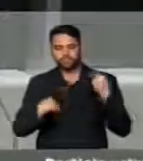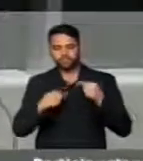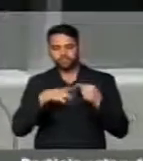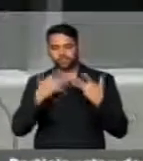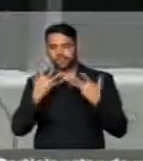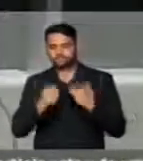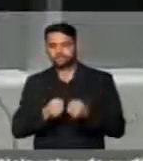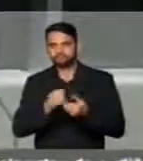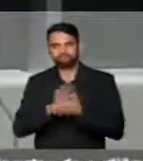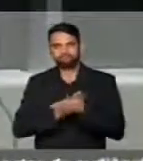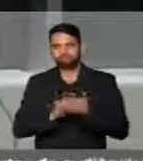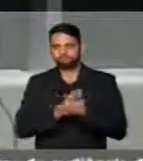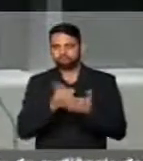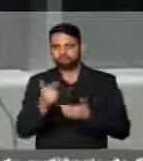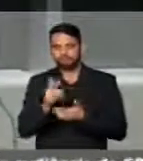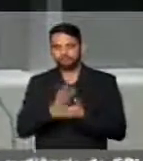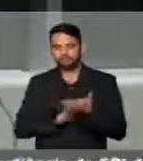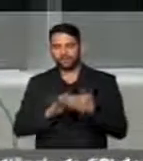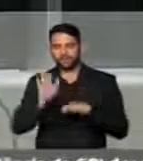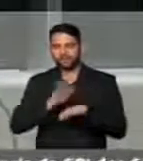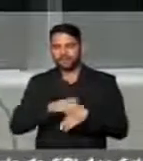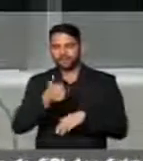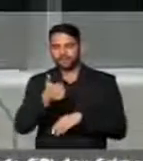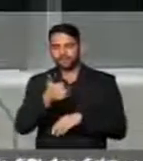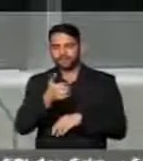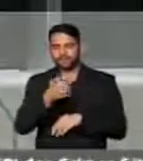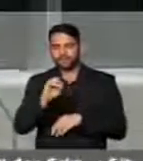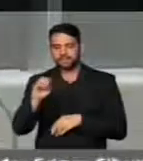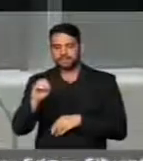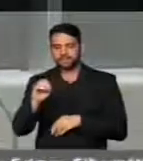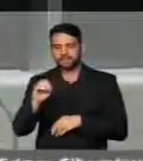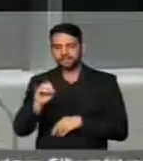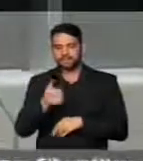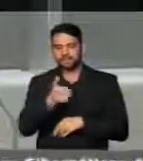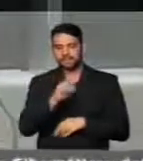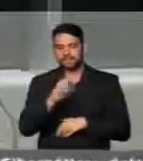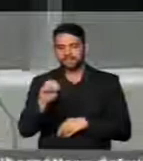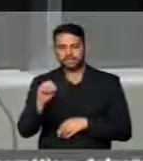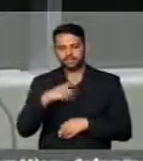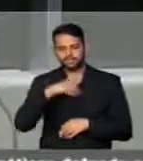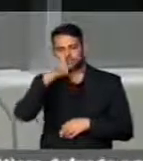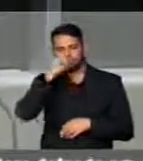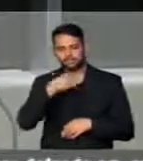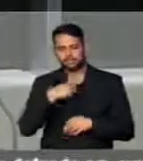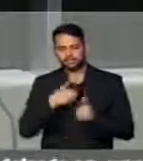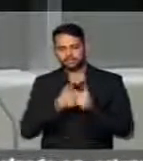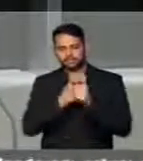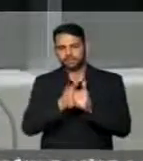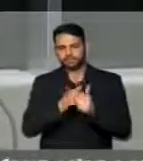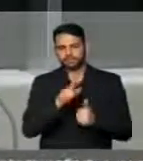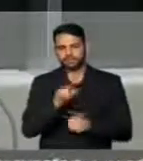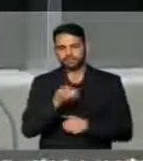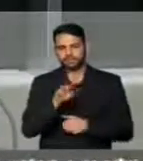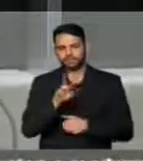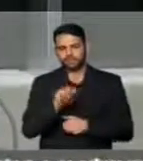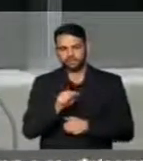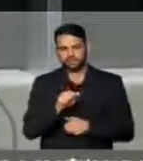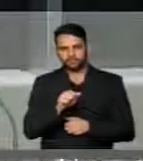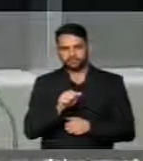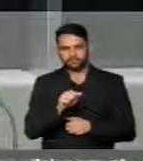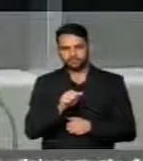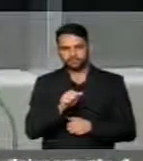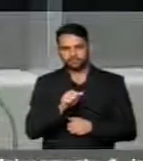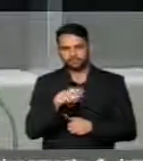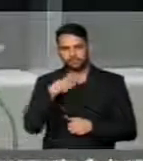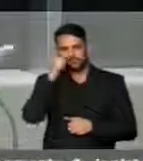colar. Foram mais de 100, senhor presidente, mais de 100 mandados de condução coercitiva.